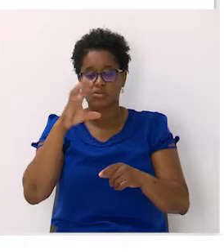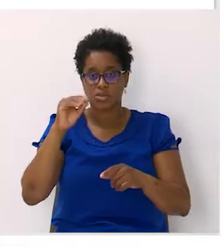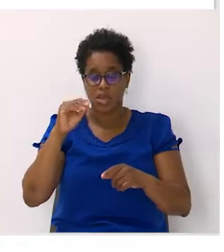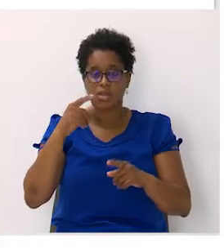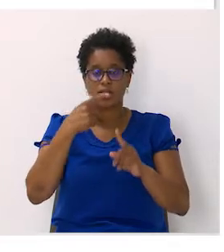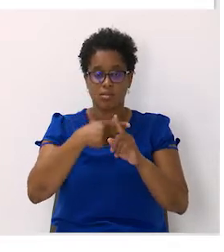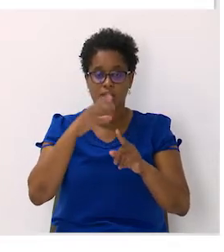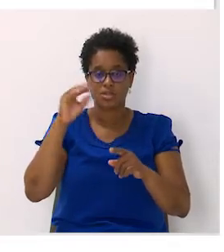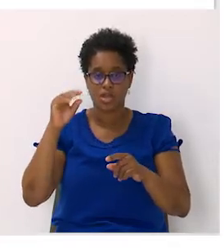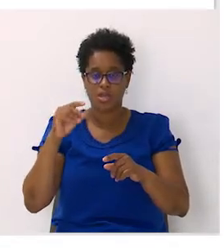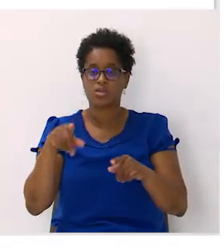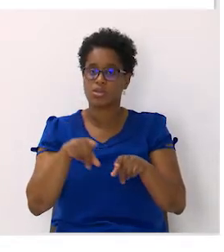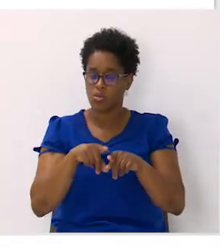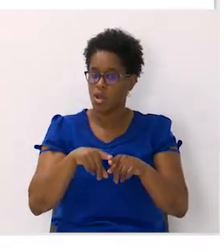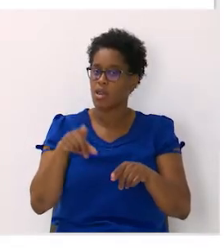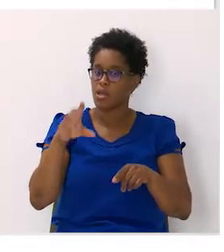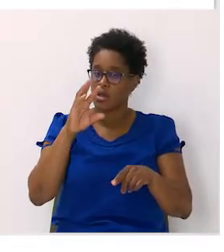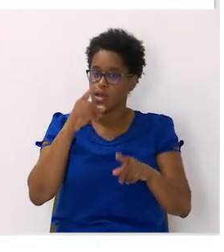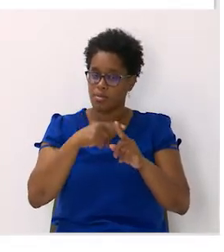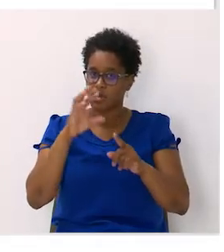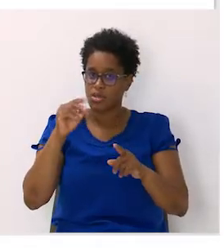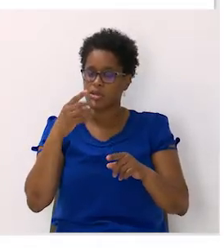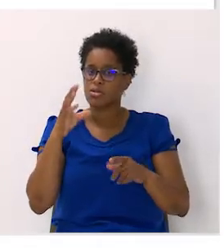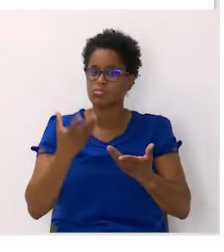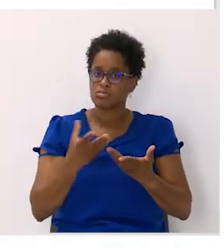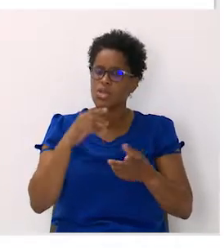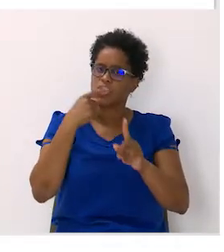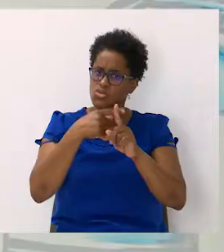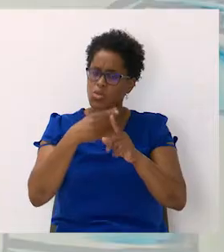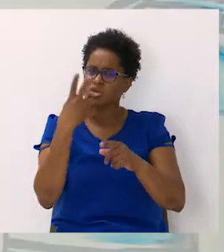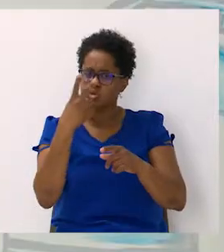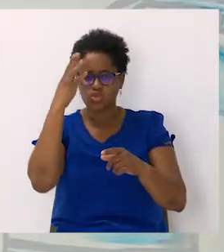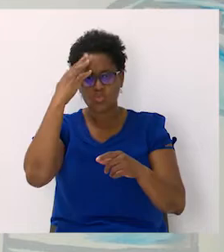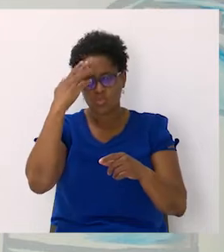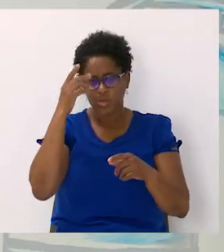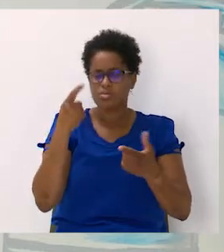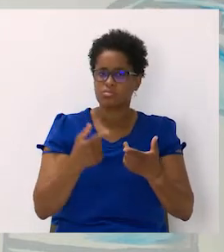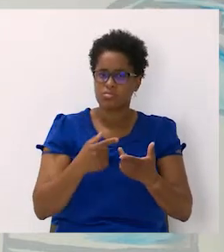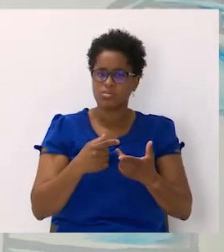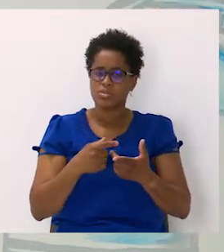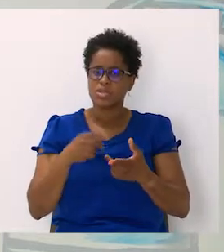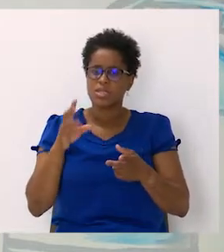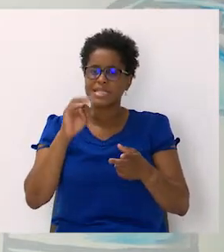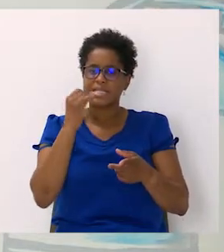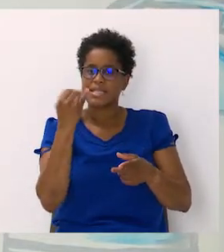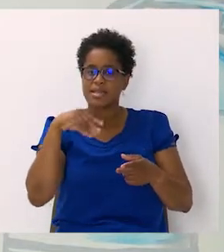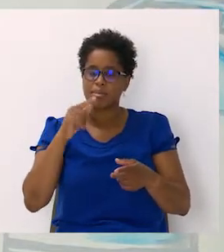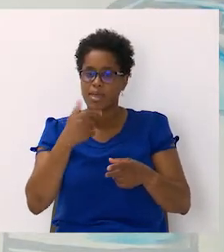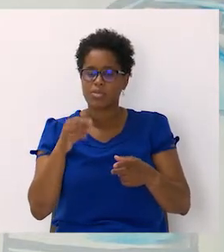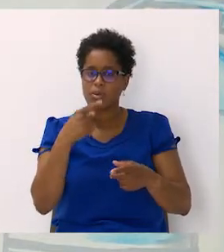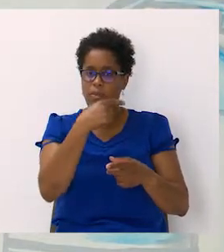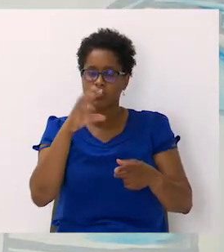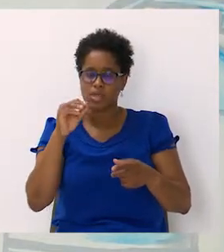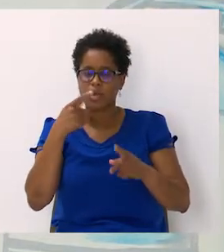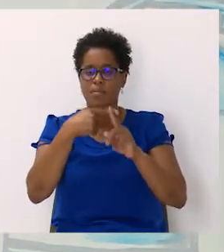menos dá mais 10. Estamos aqui. Soma de dois números simétricos. Menos 10 mais 10. Menos 10 mais